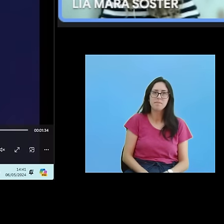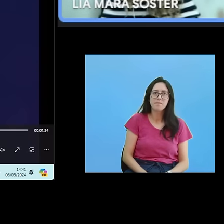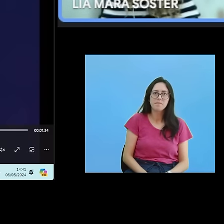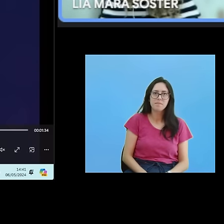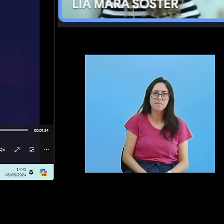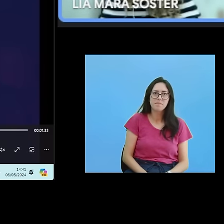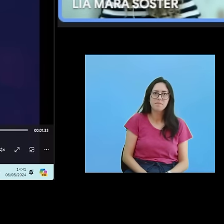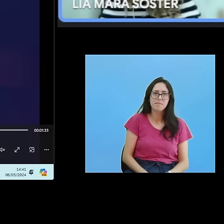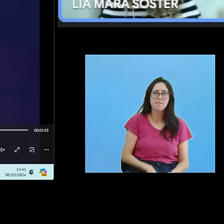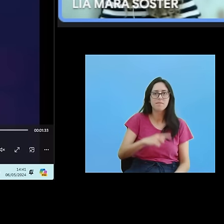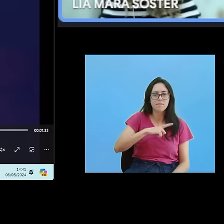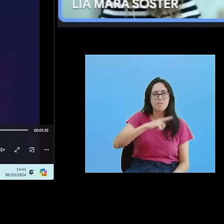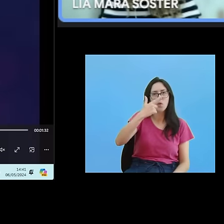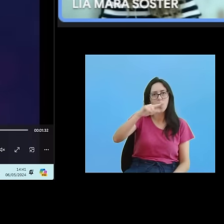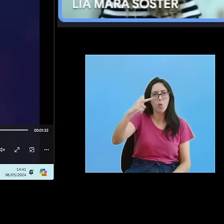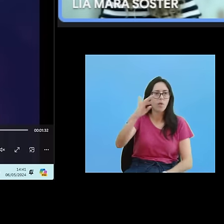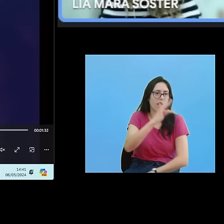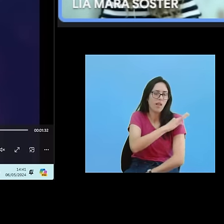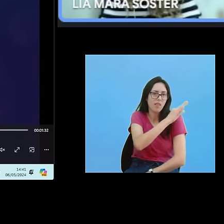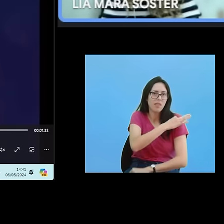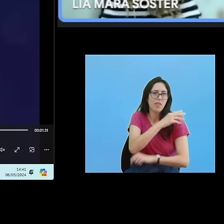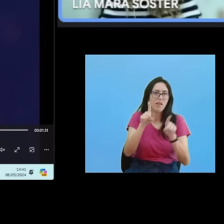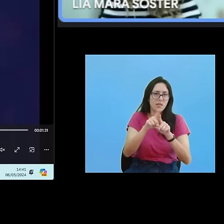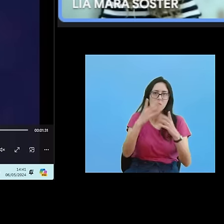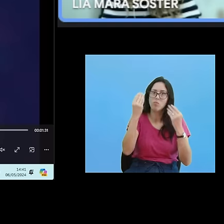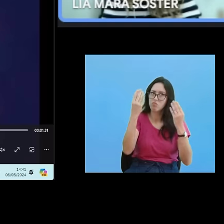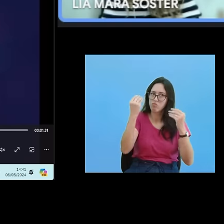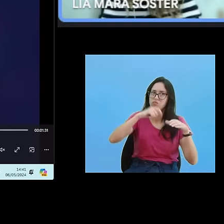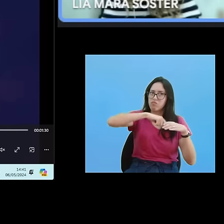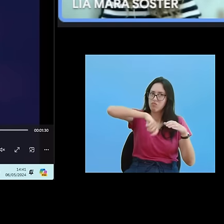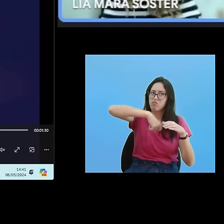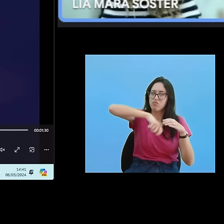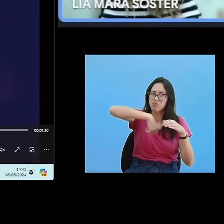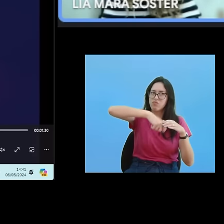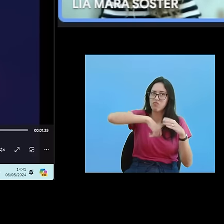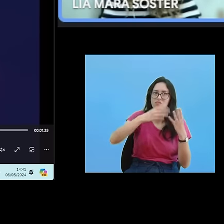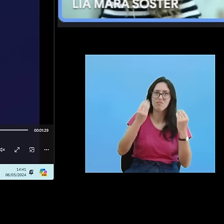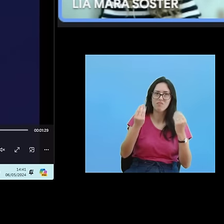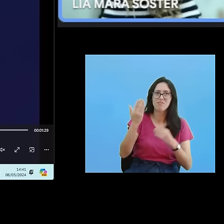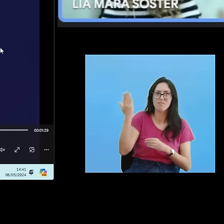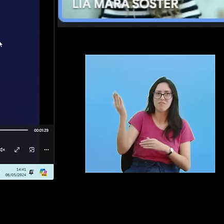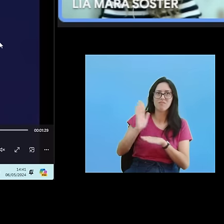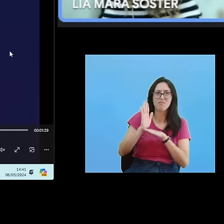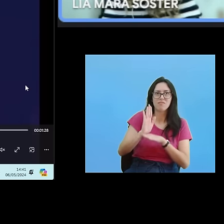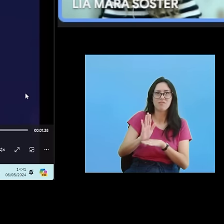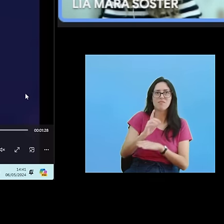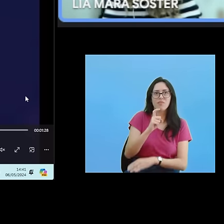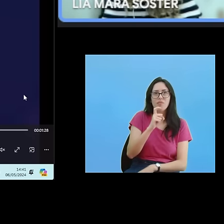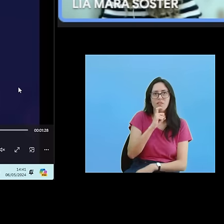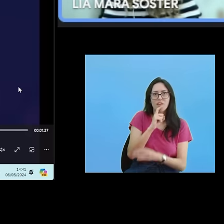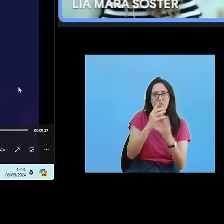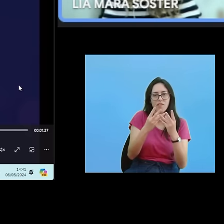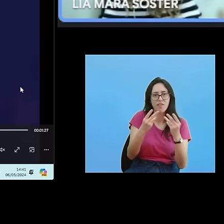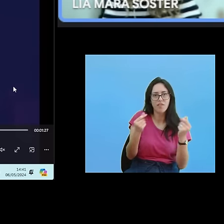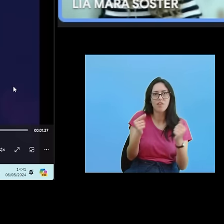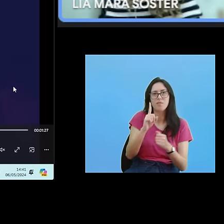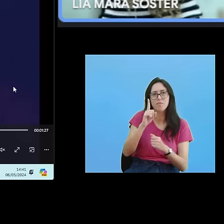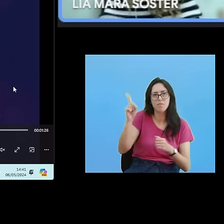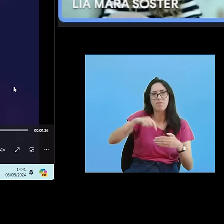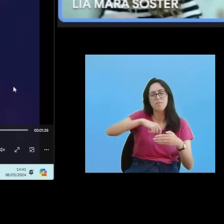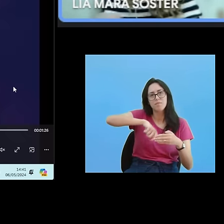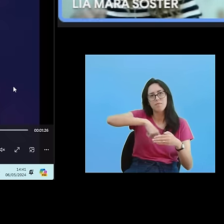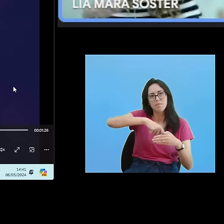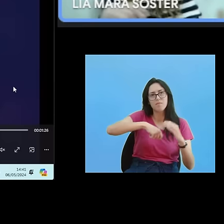Mais algumas técnicas ali, porque foi bastante recheio, né, a Mari também ajudando a esfriar. Luiz preparando um pouco o recheio,